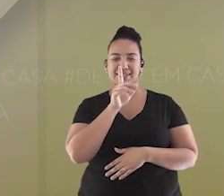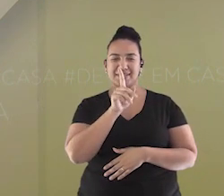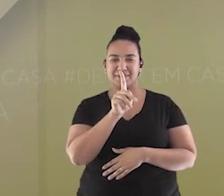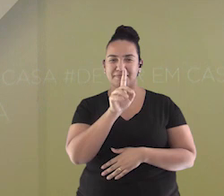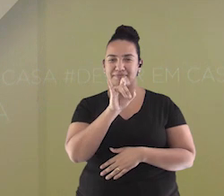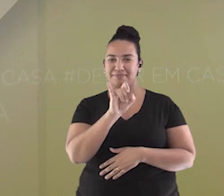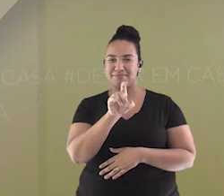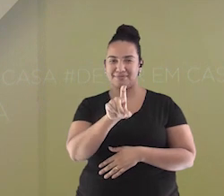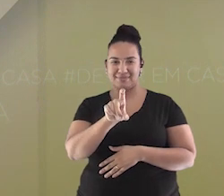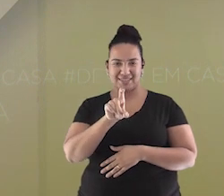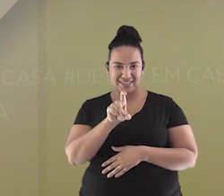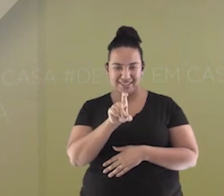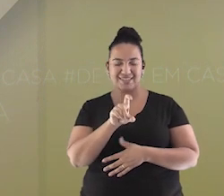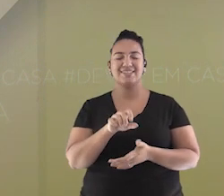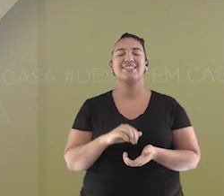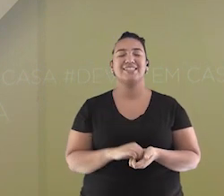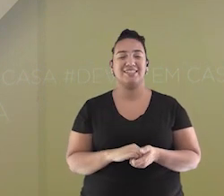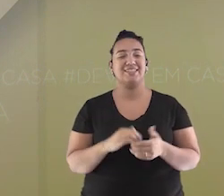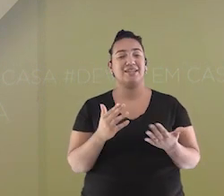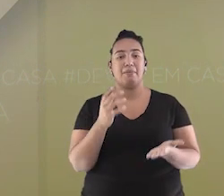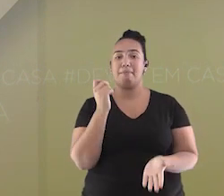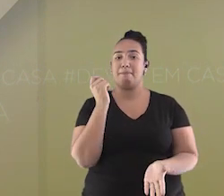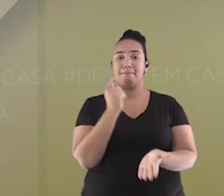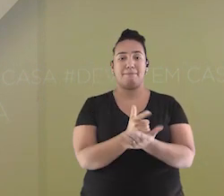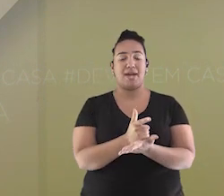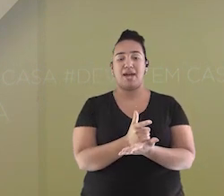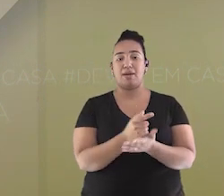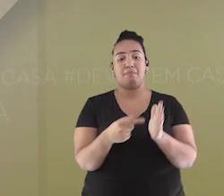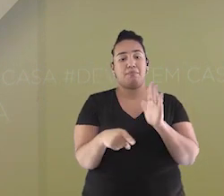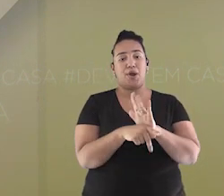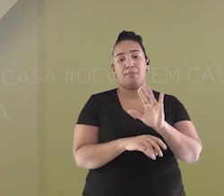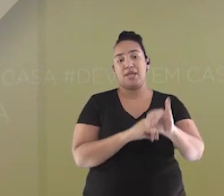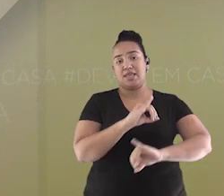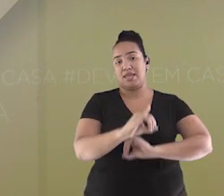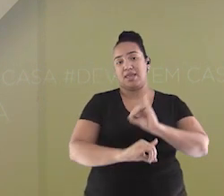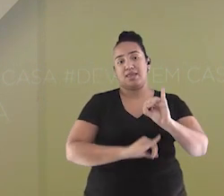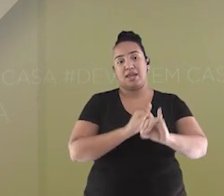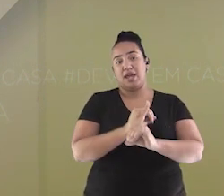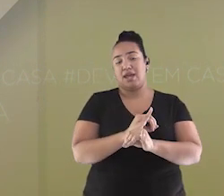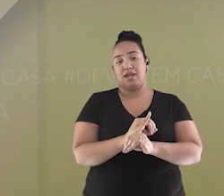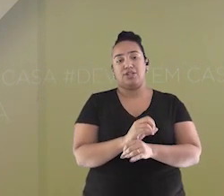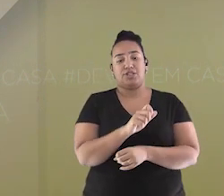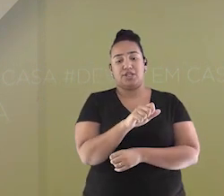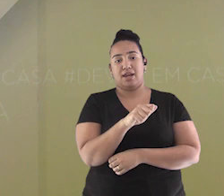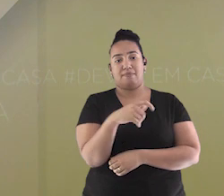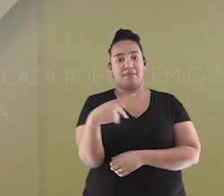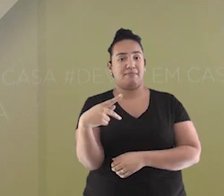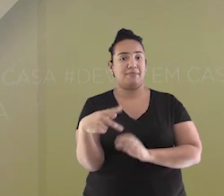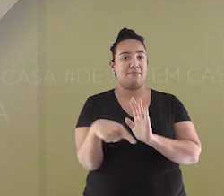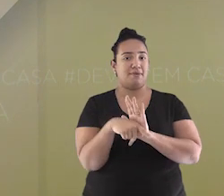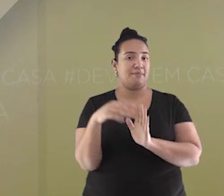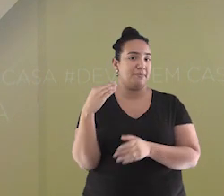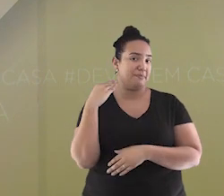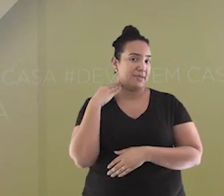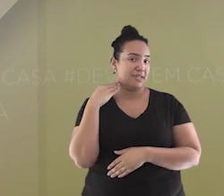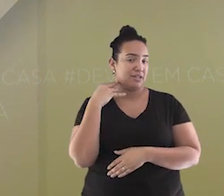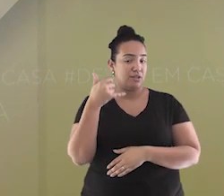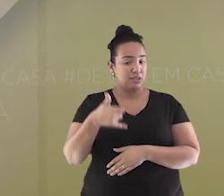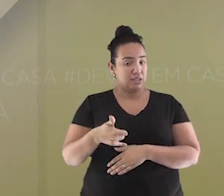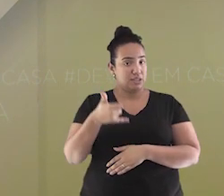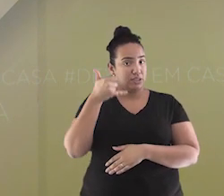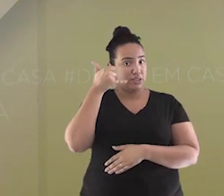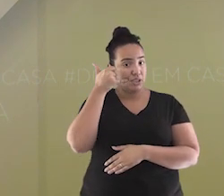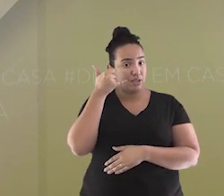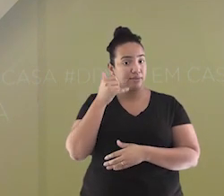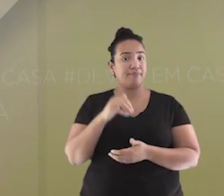em Pix? O Pix é um pagamento instantâneo feito através de aplicativos de bancos no celular. E